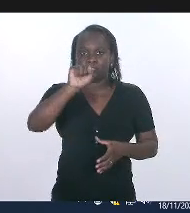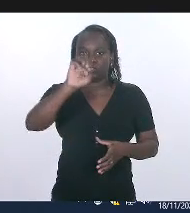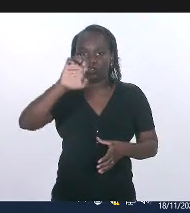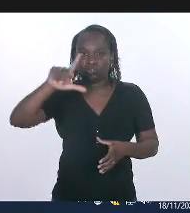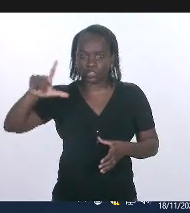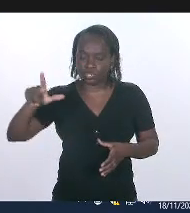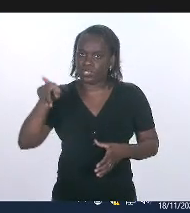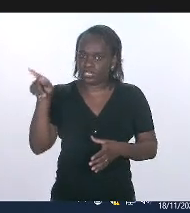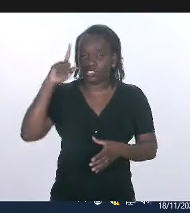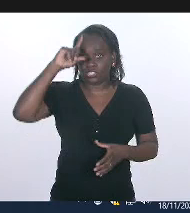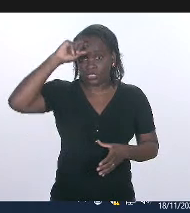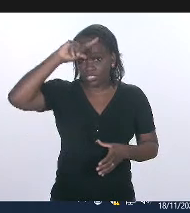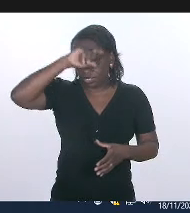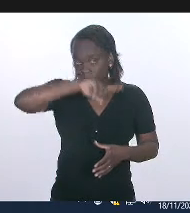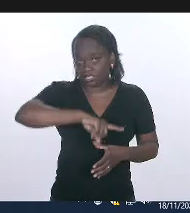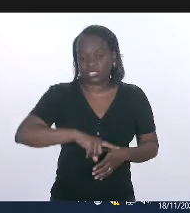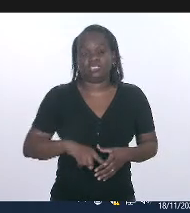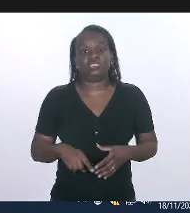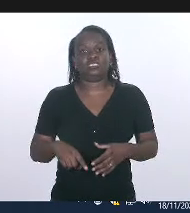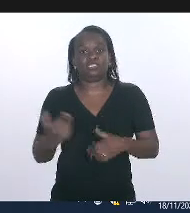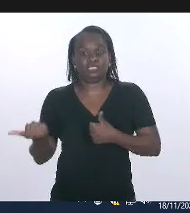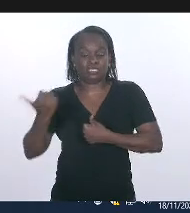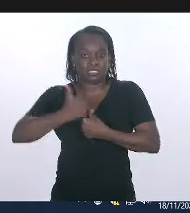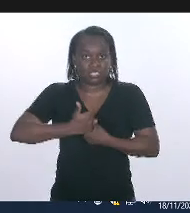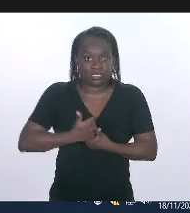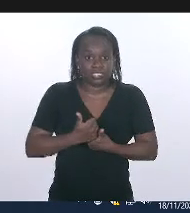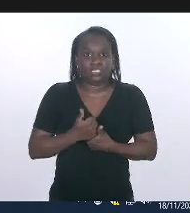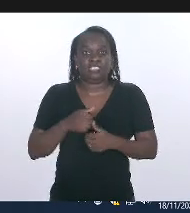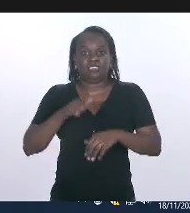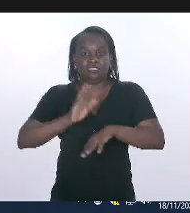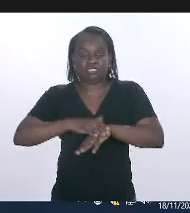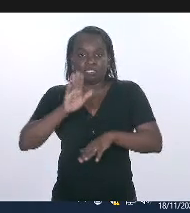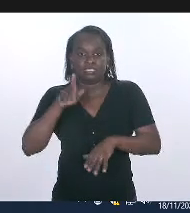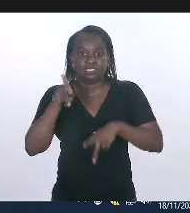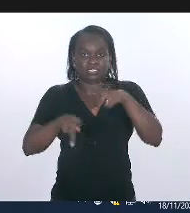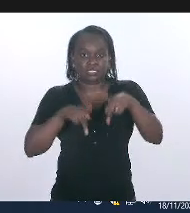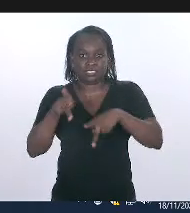tarefa difícil de substituir o mais popular